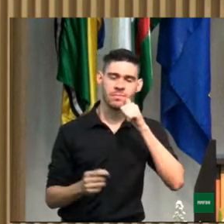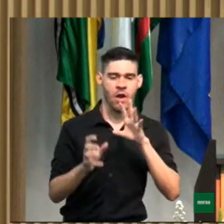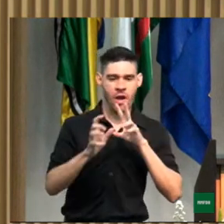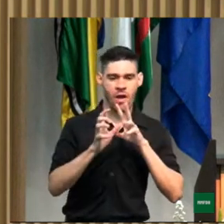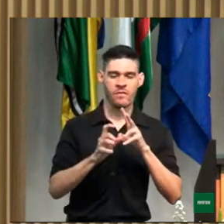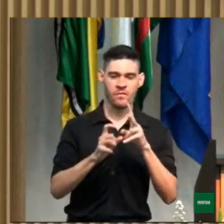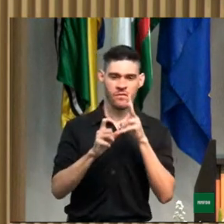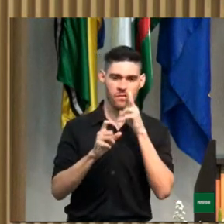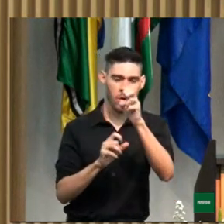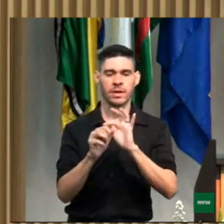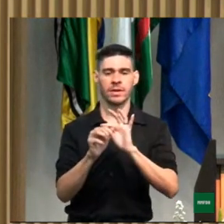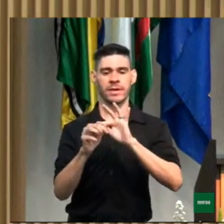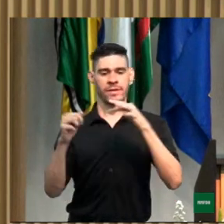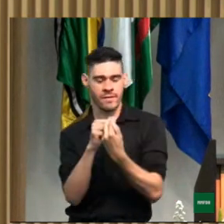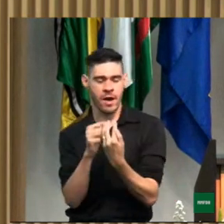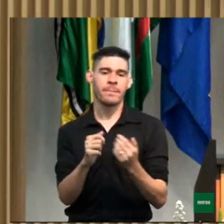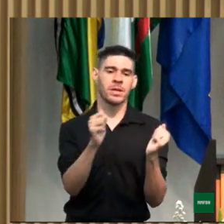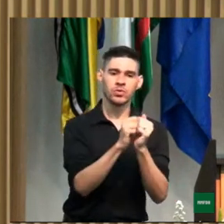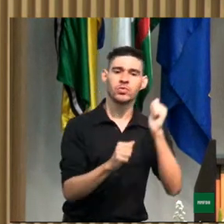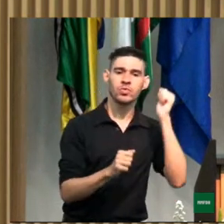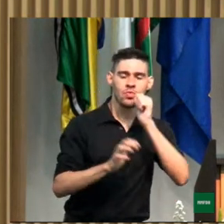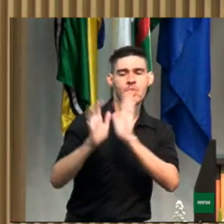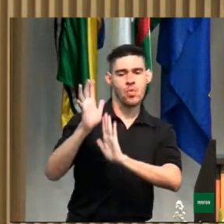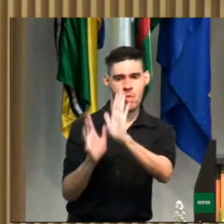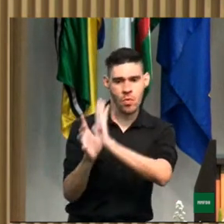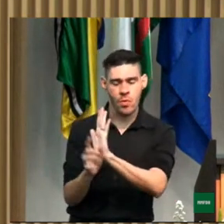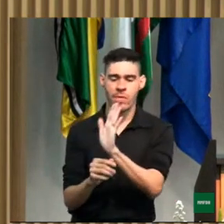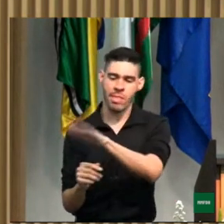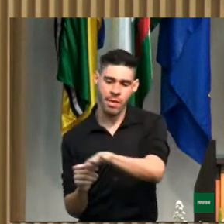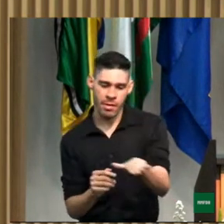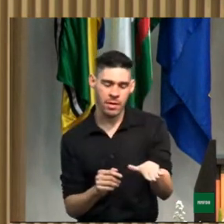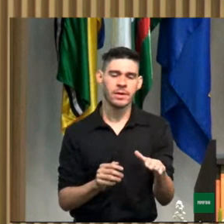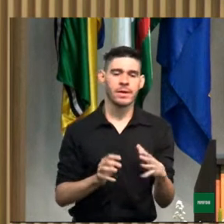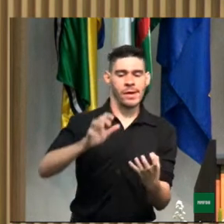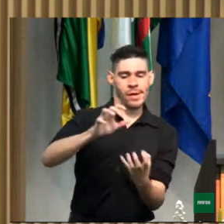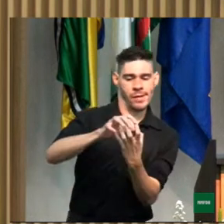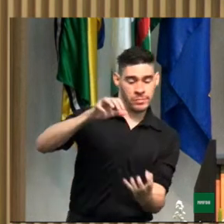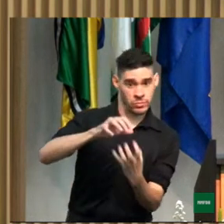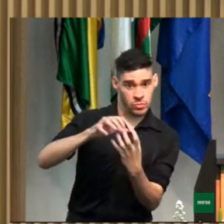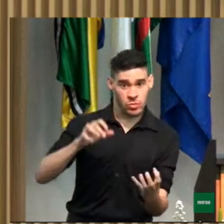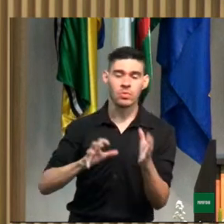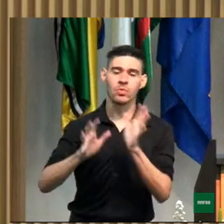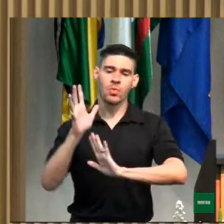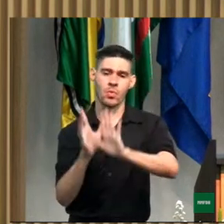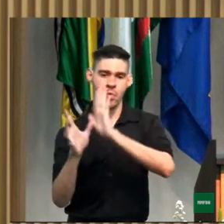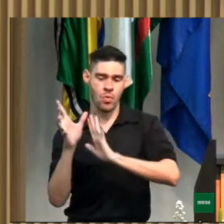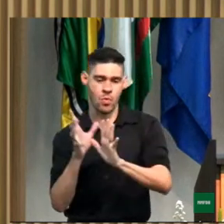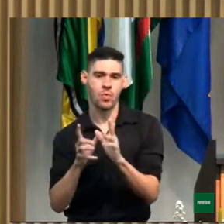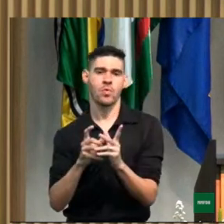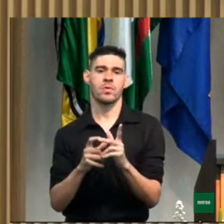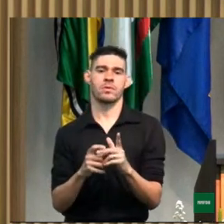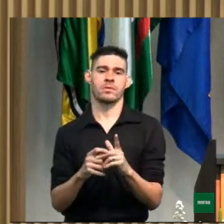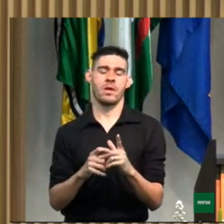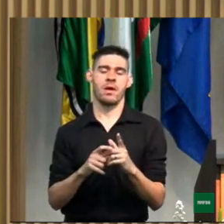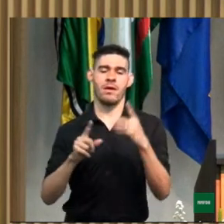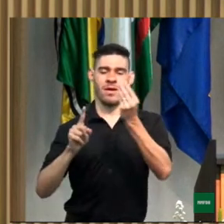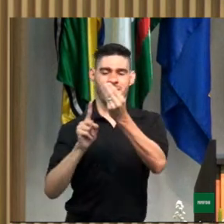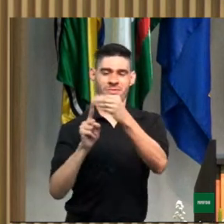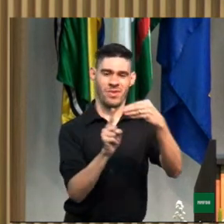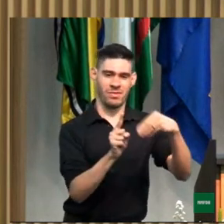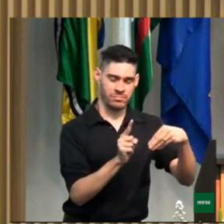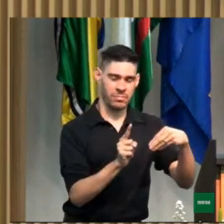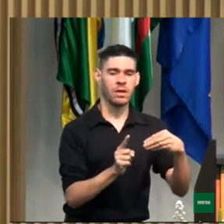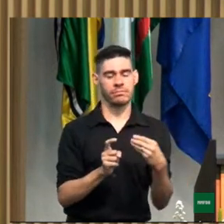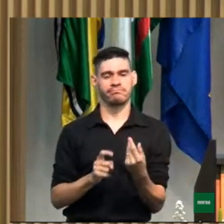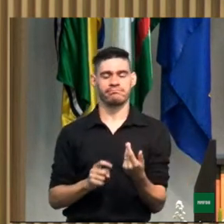a gente está cuidando das nossas crianças, dos nossos idosos, estamos cuidando dos vulneráveis. E, como diz a nossa ministra, né,